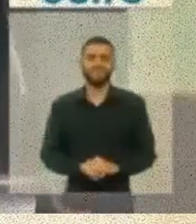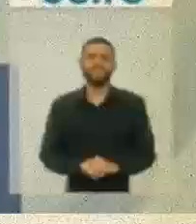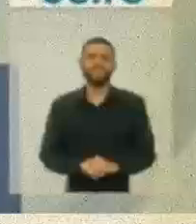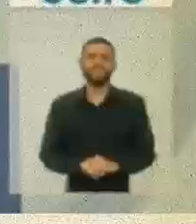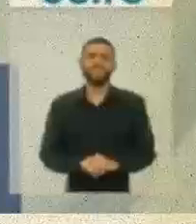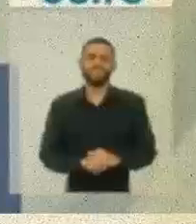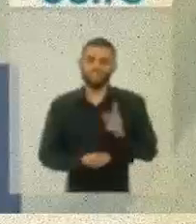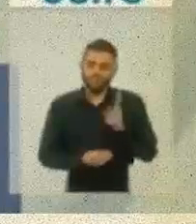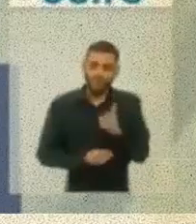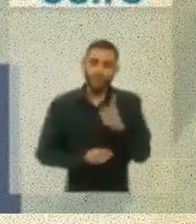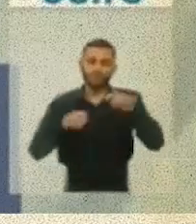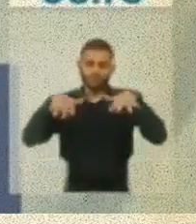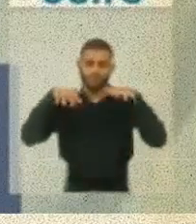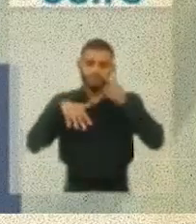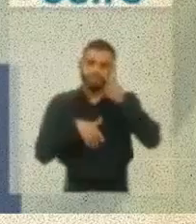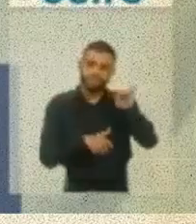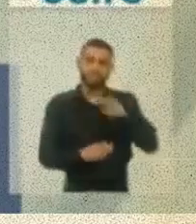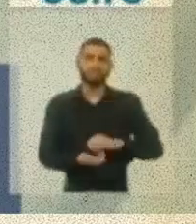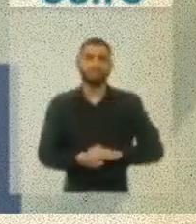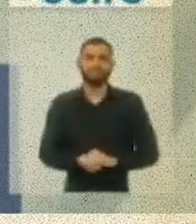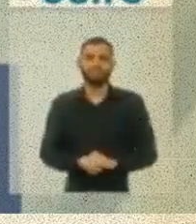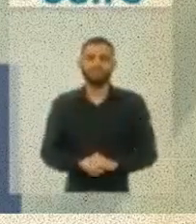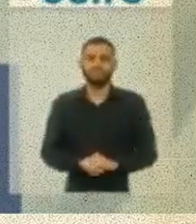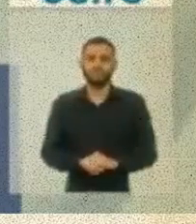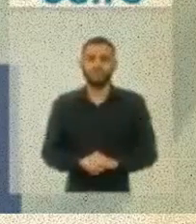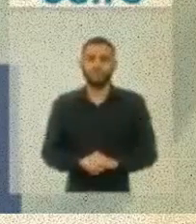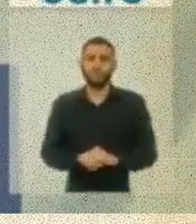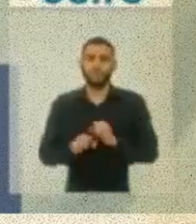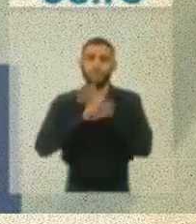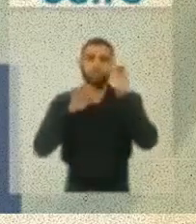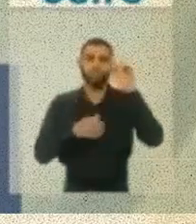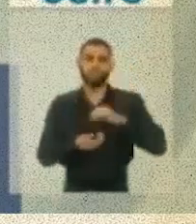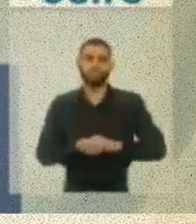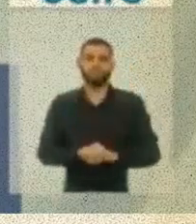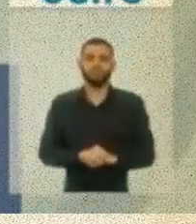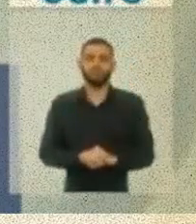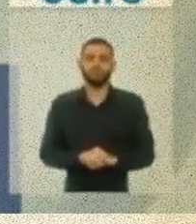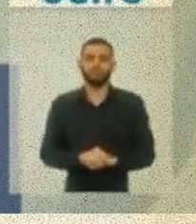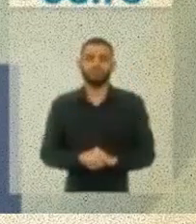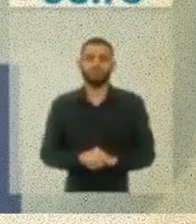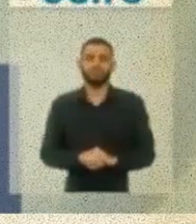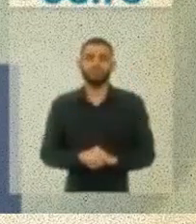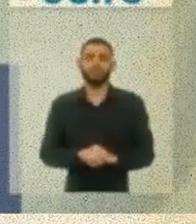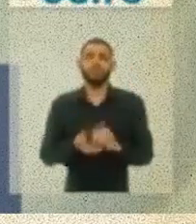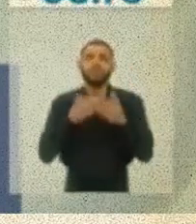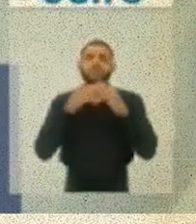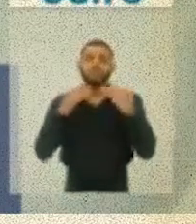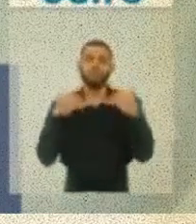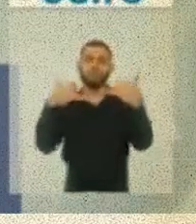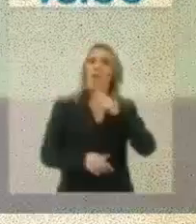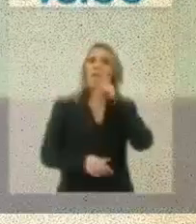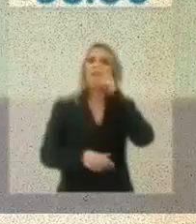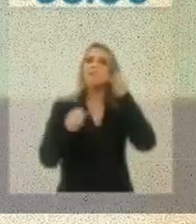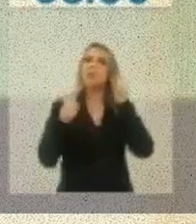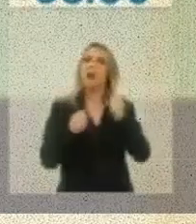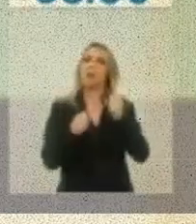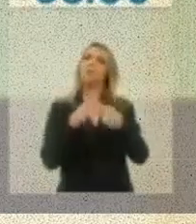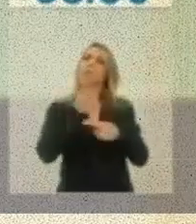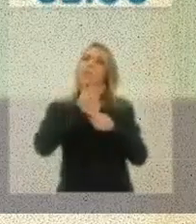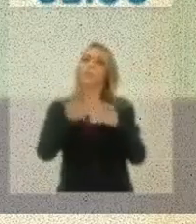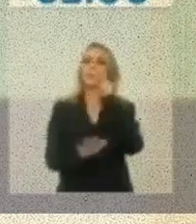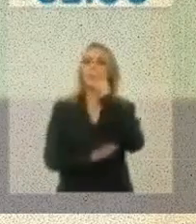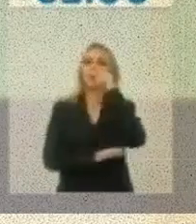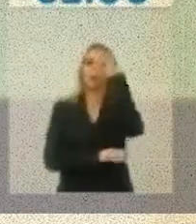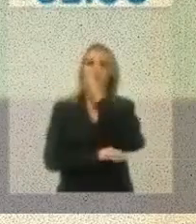por favor plateia número candidato que é essa Fronteira por favor que não se manifesta